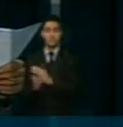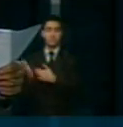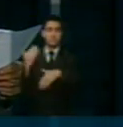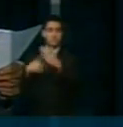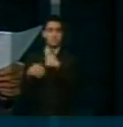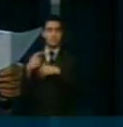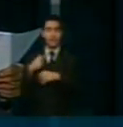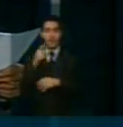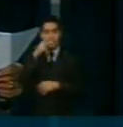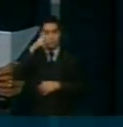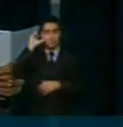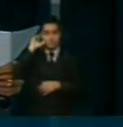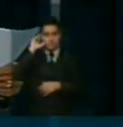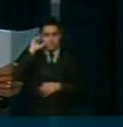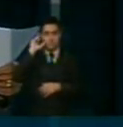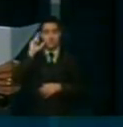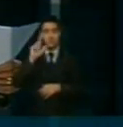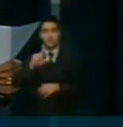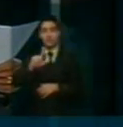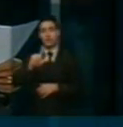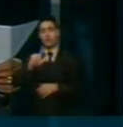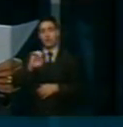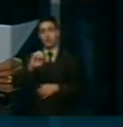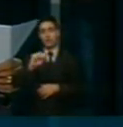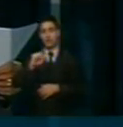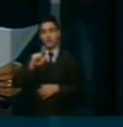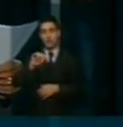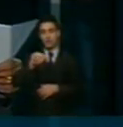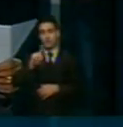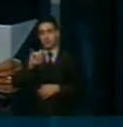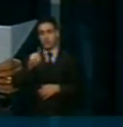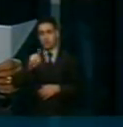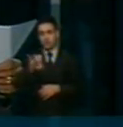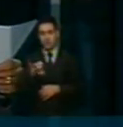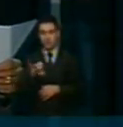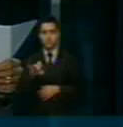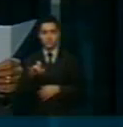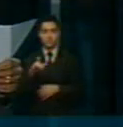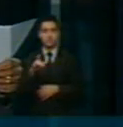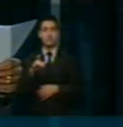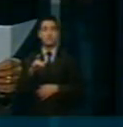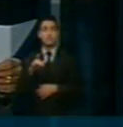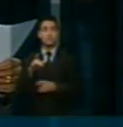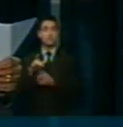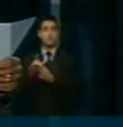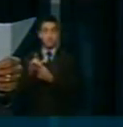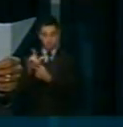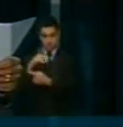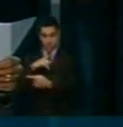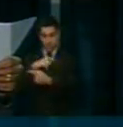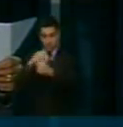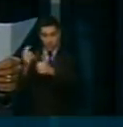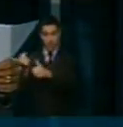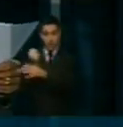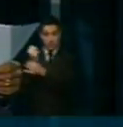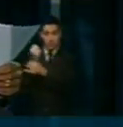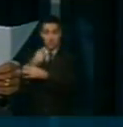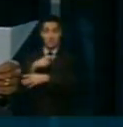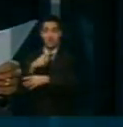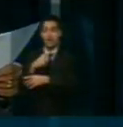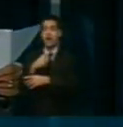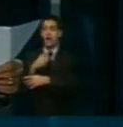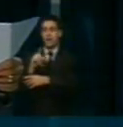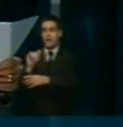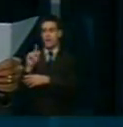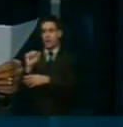de anteontem, a legalidade não poderia ser a garantia da subversão, a escória dos agitadores,